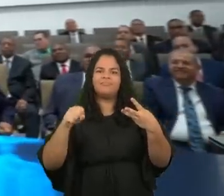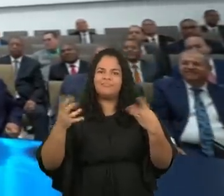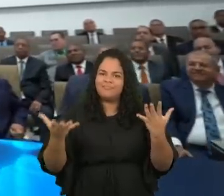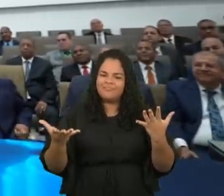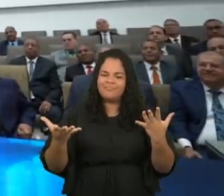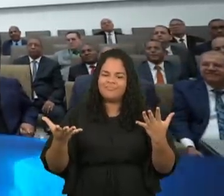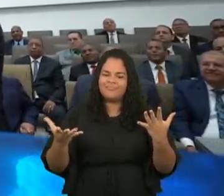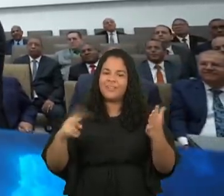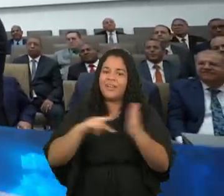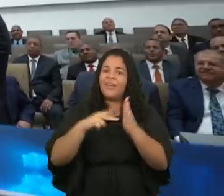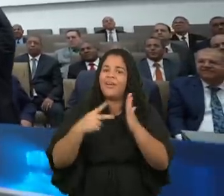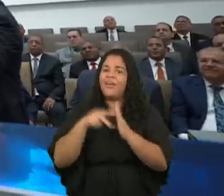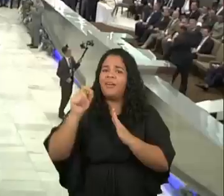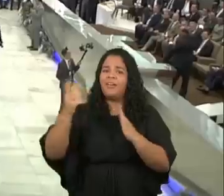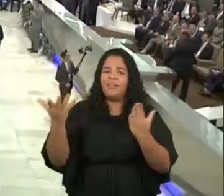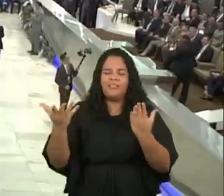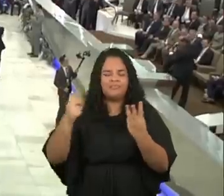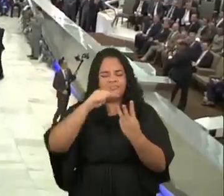Isso é o que, gente?